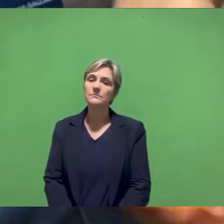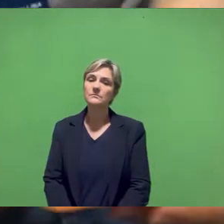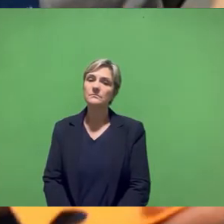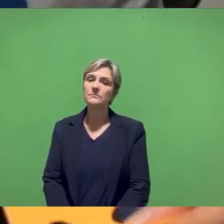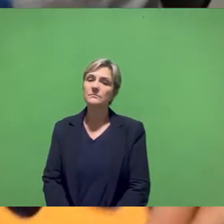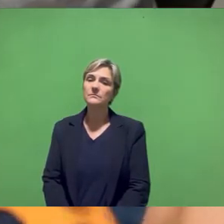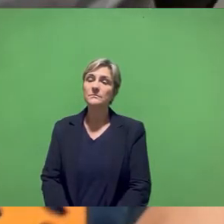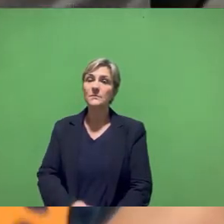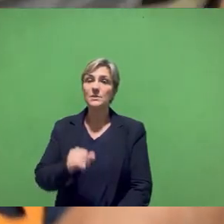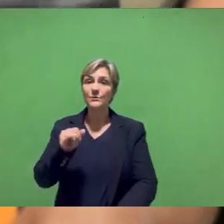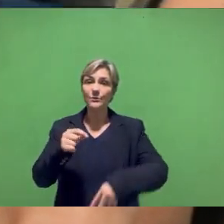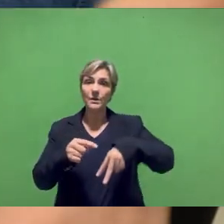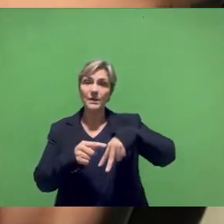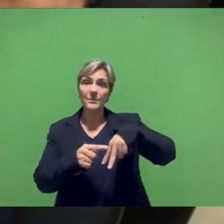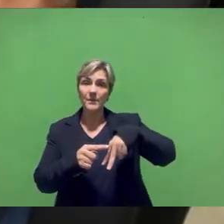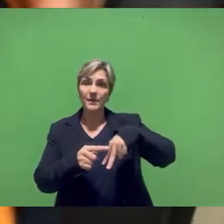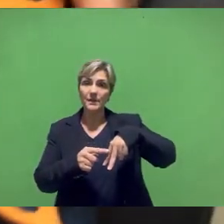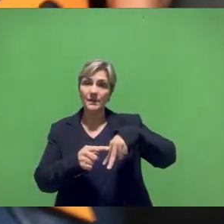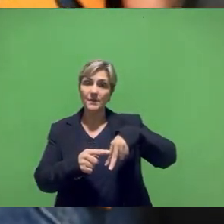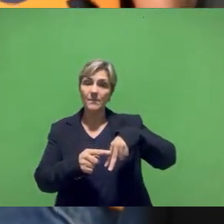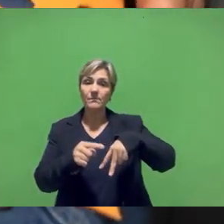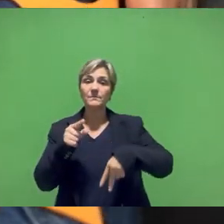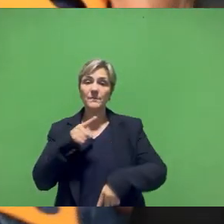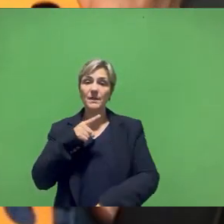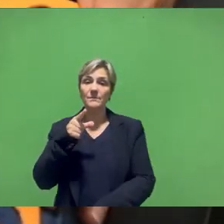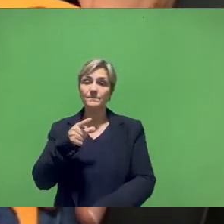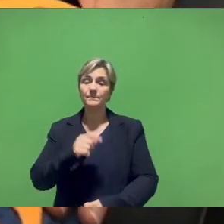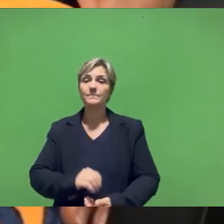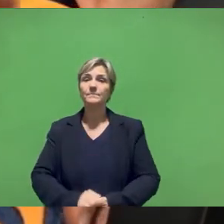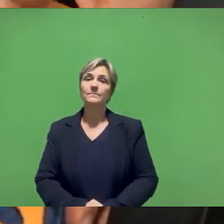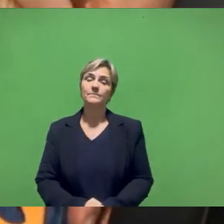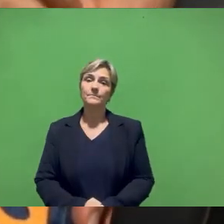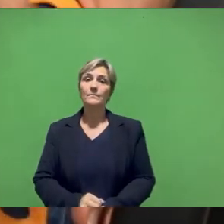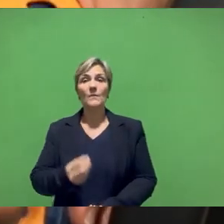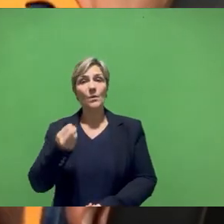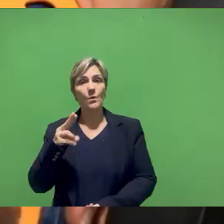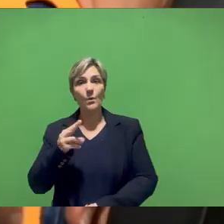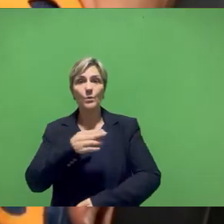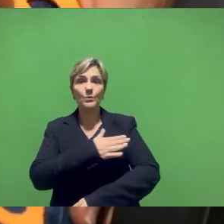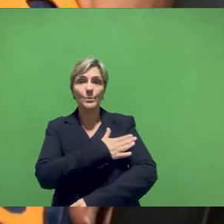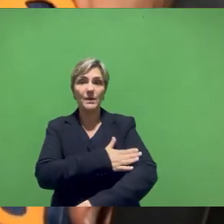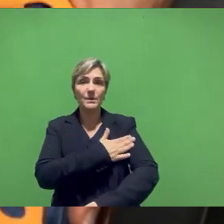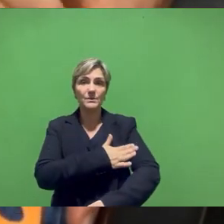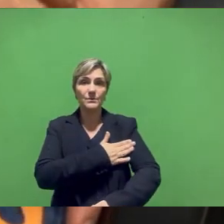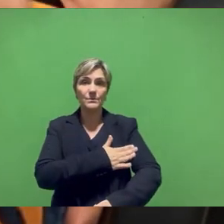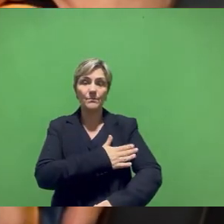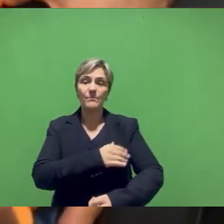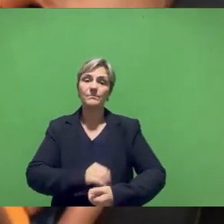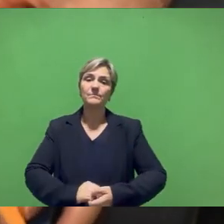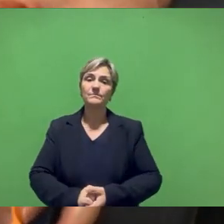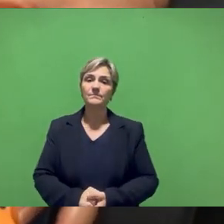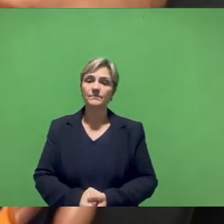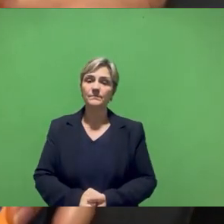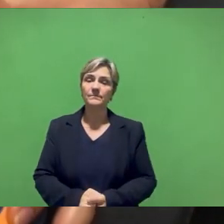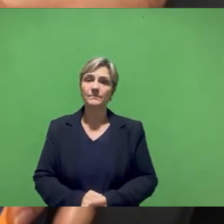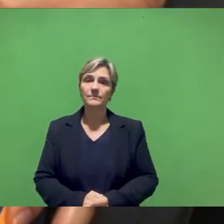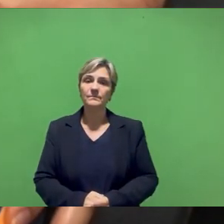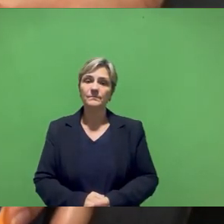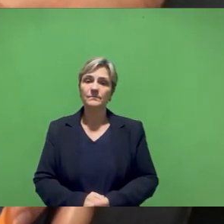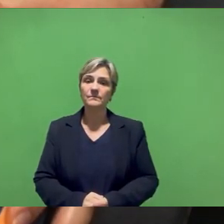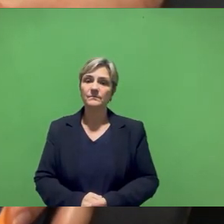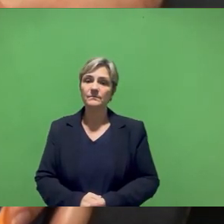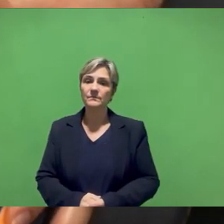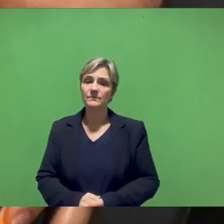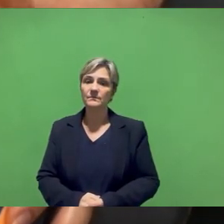for na perna ou no braço, a gente tem esse mais geométrico aqui, mais reto, né? Mais